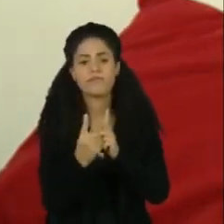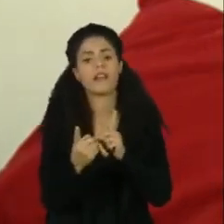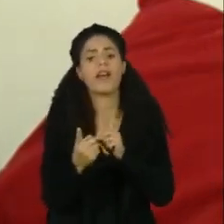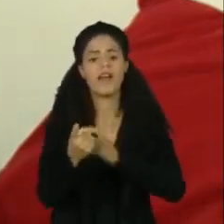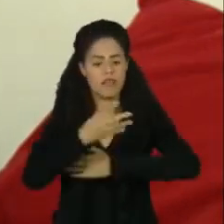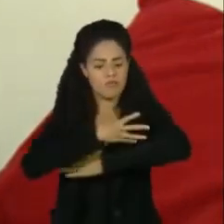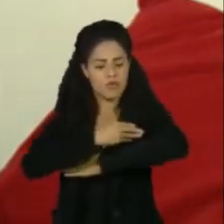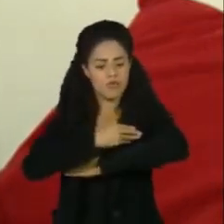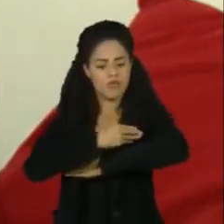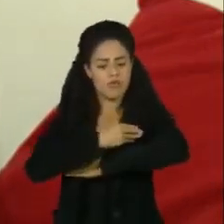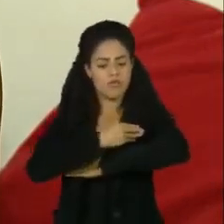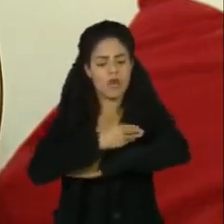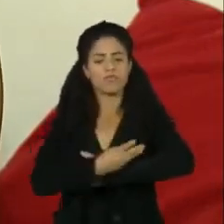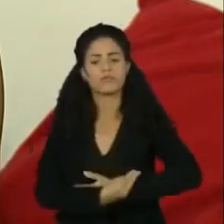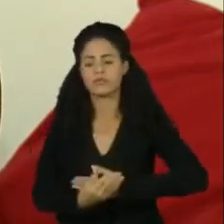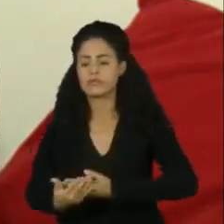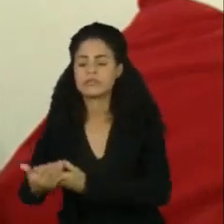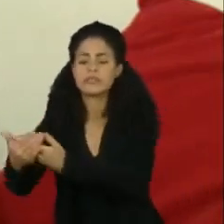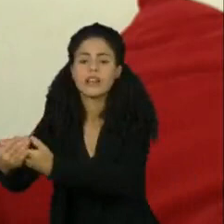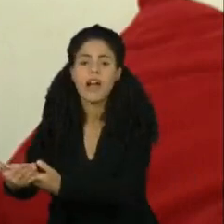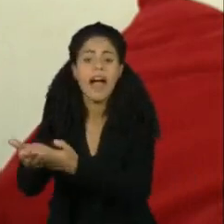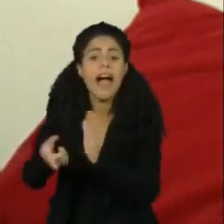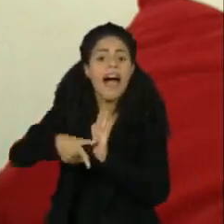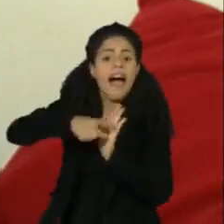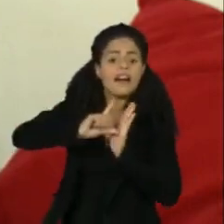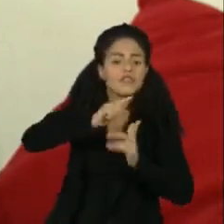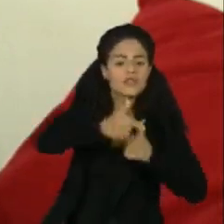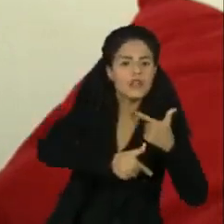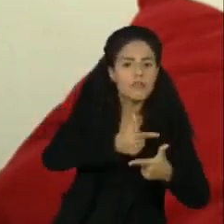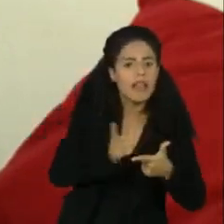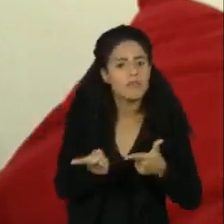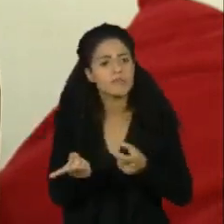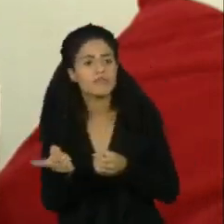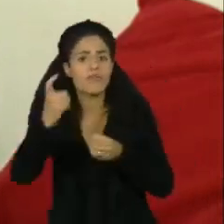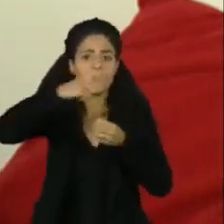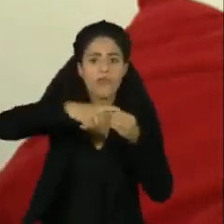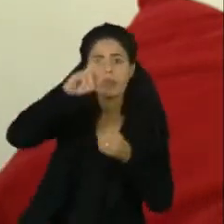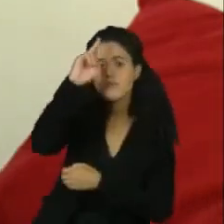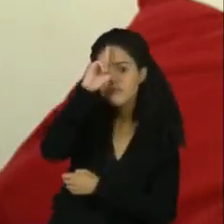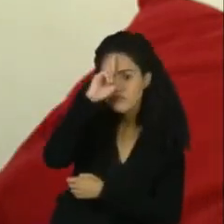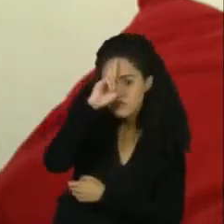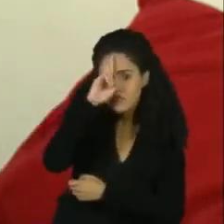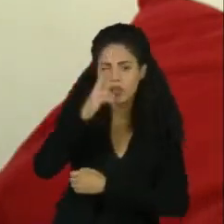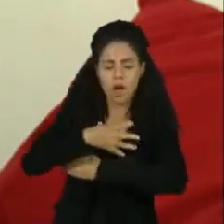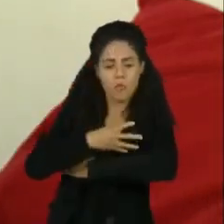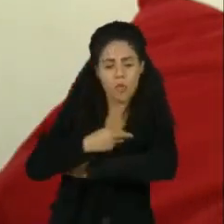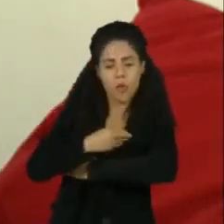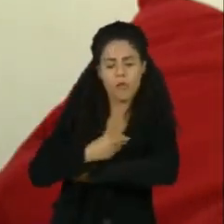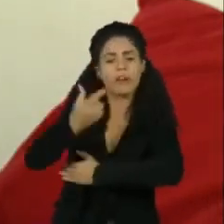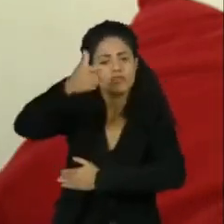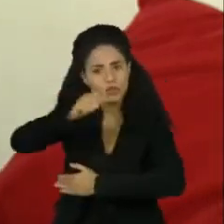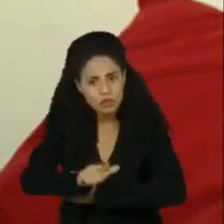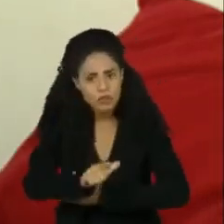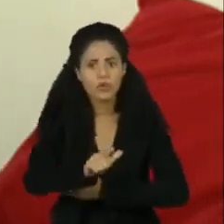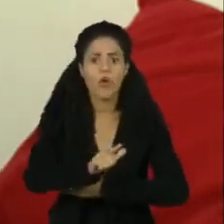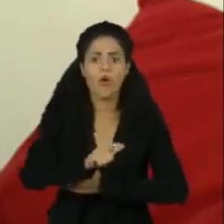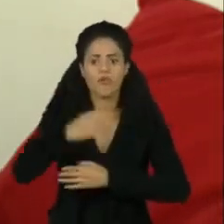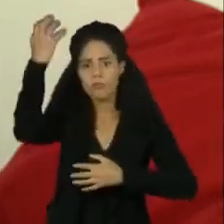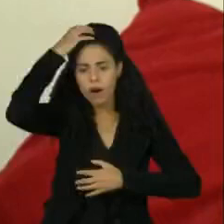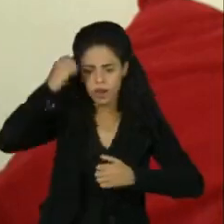de trabalhar. Então, no meio-dia, eu tinha que voltar, amamentar ele, dar um banho. O dia que eu ia trabalhar de